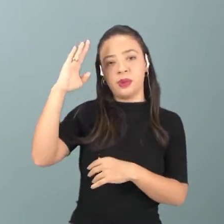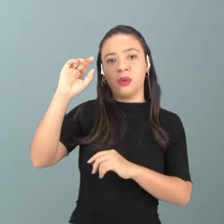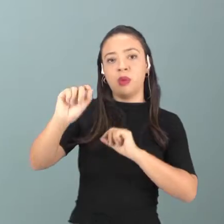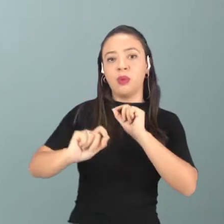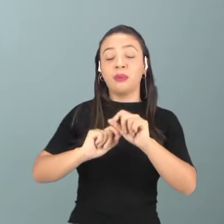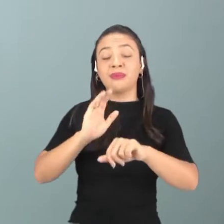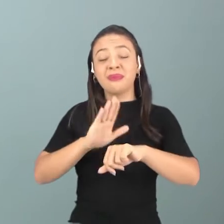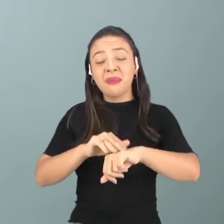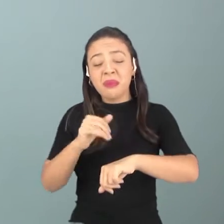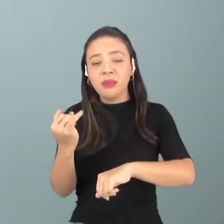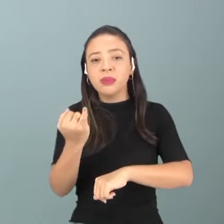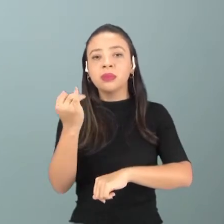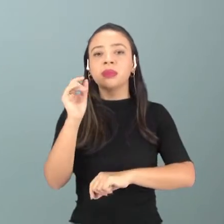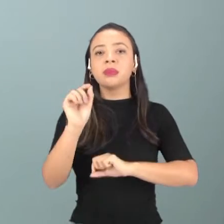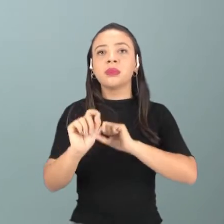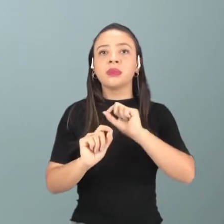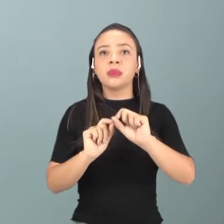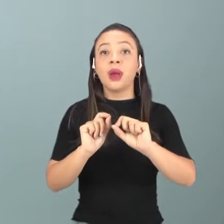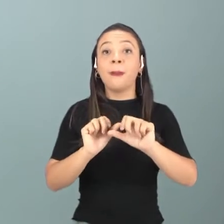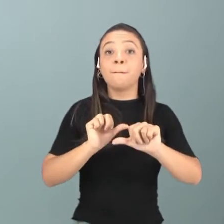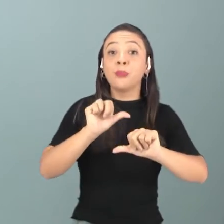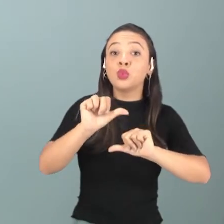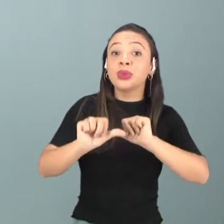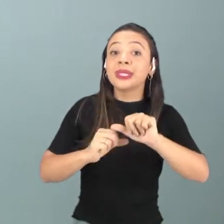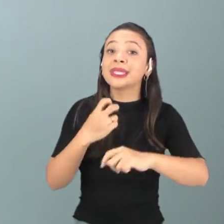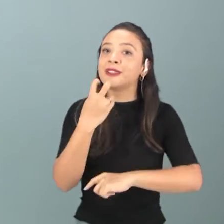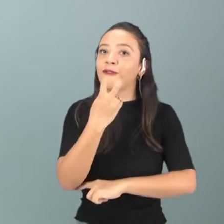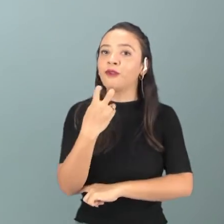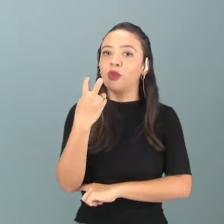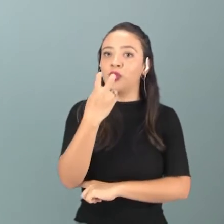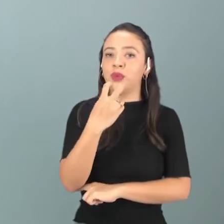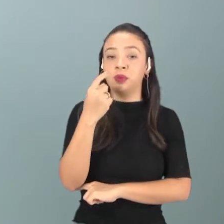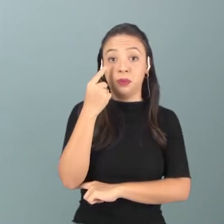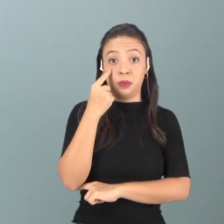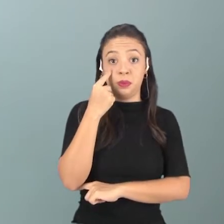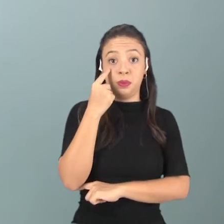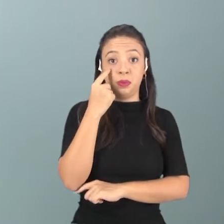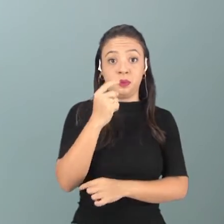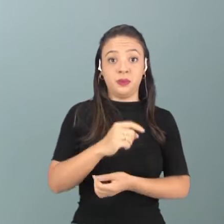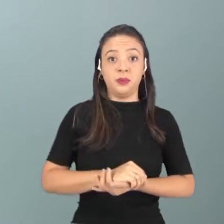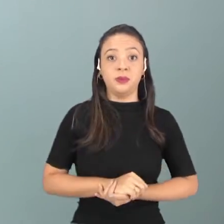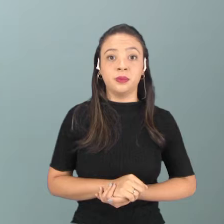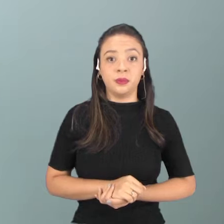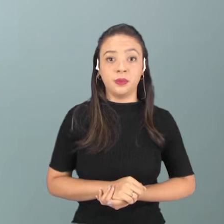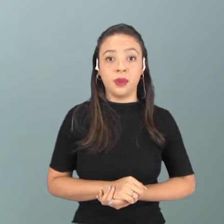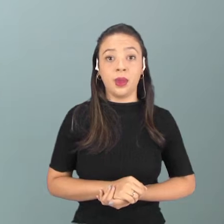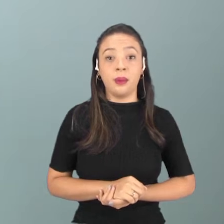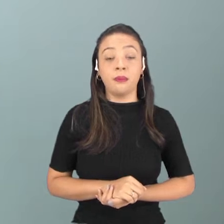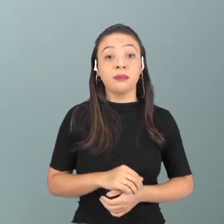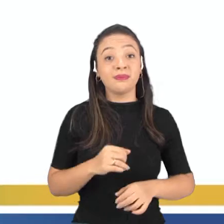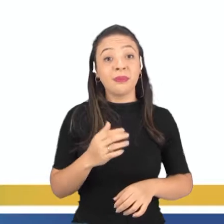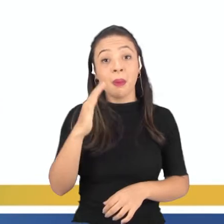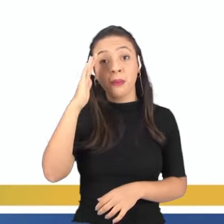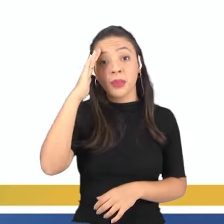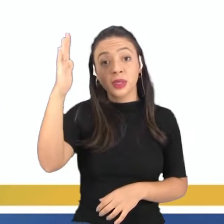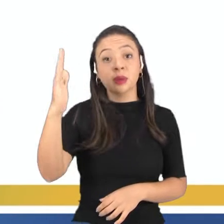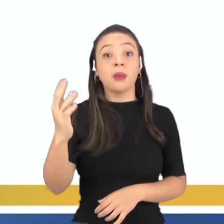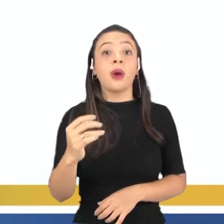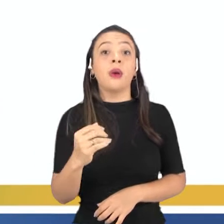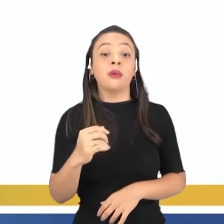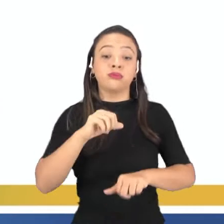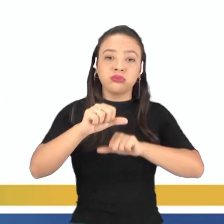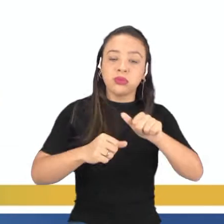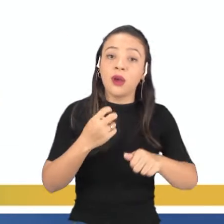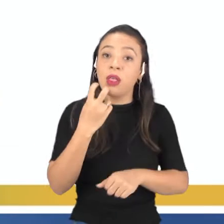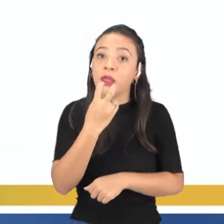importante do inglês moderno é a grande mudança vocálica. Acompanhem comigo aí na tela. A grande mudança vocálica foi a principal